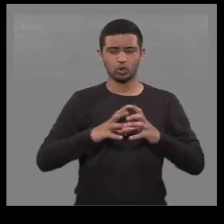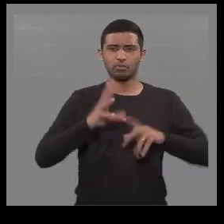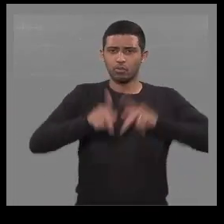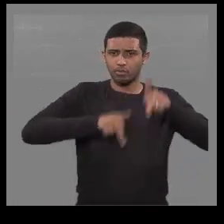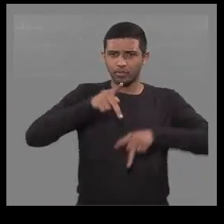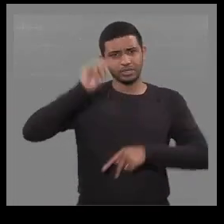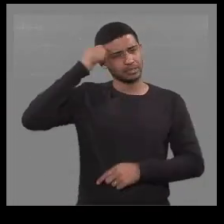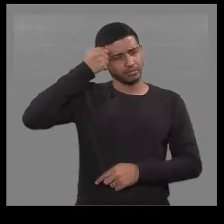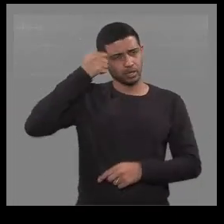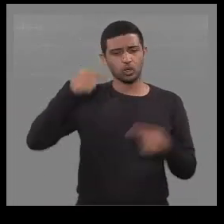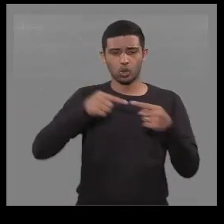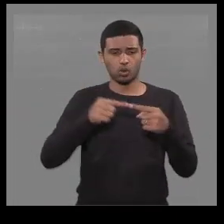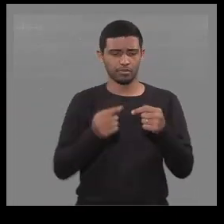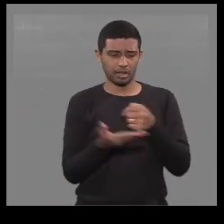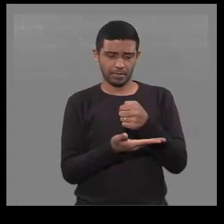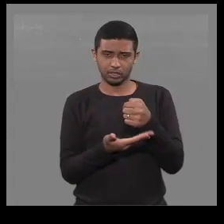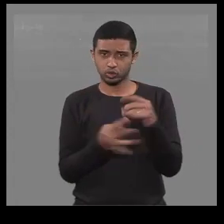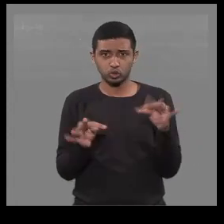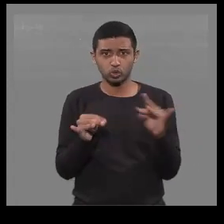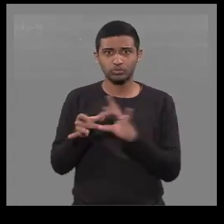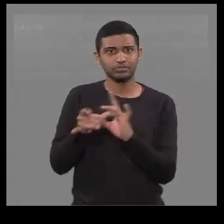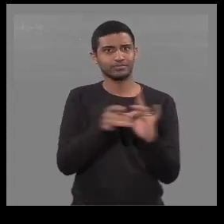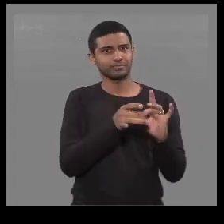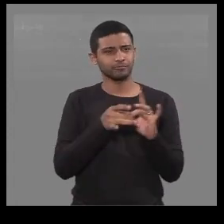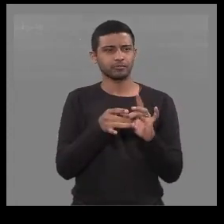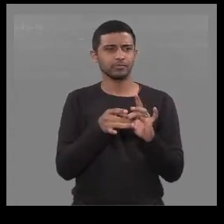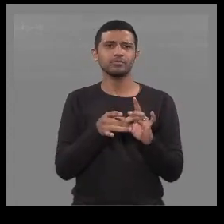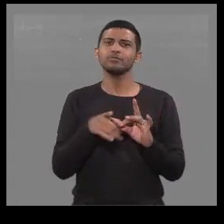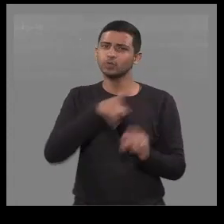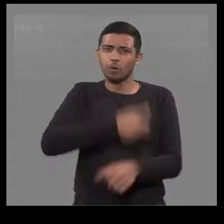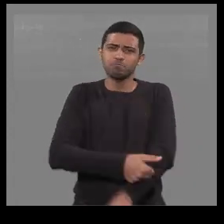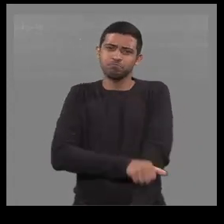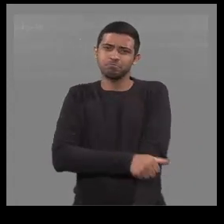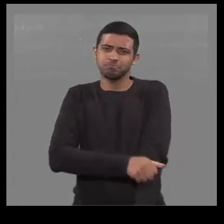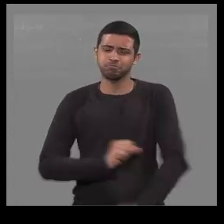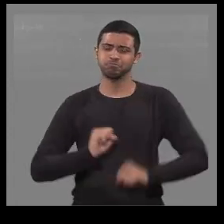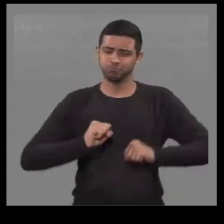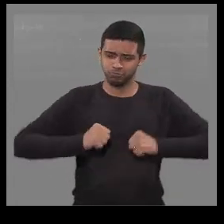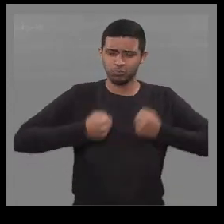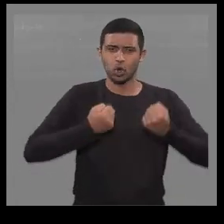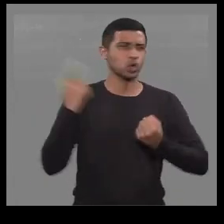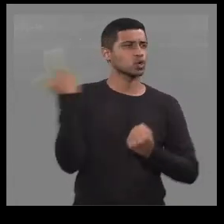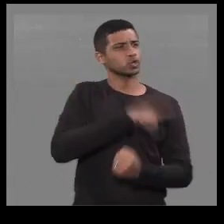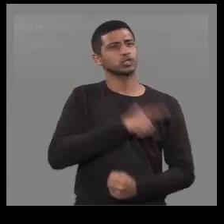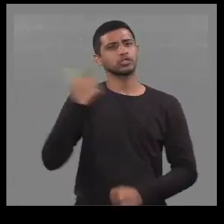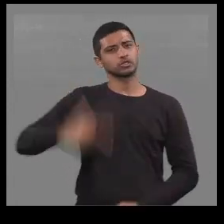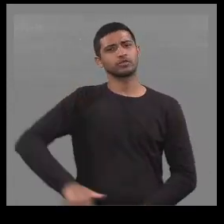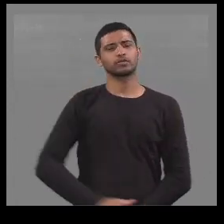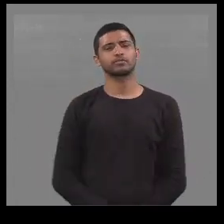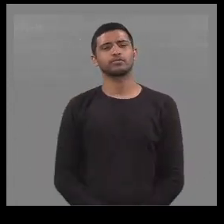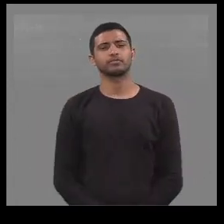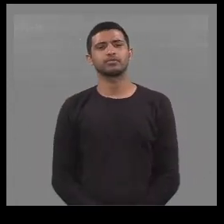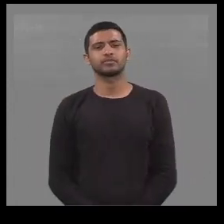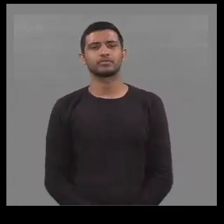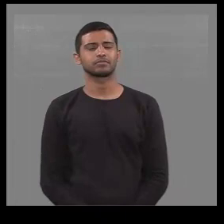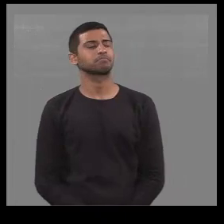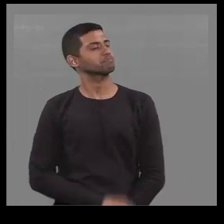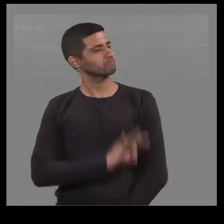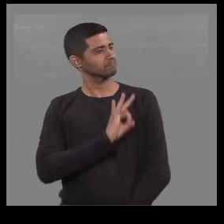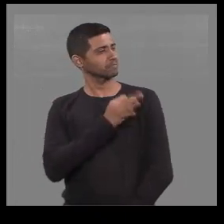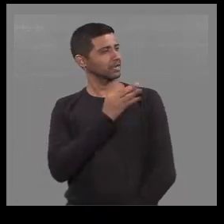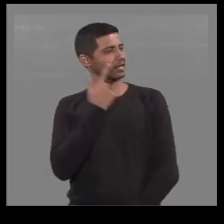nós, população negra, estamos nessa base e nós vamos erguer e pegar a nossa autonomia de